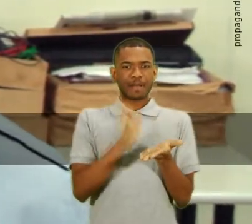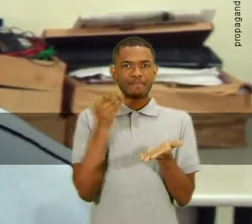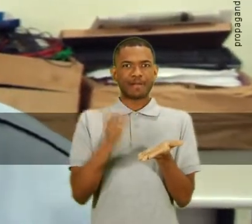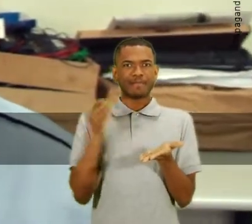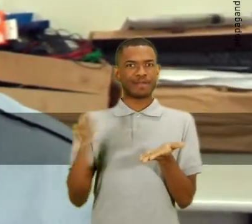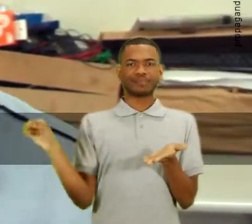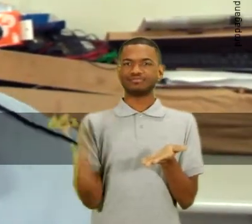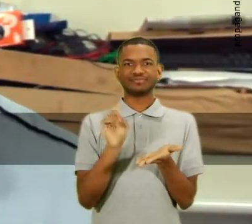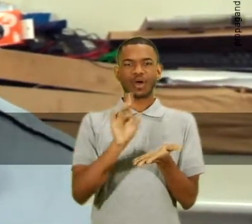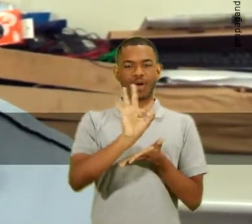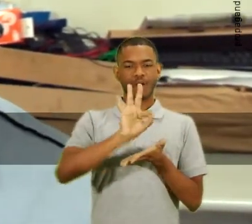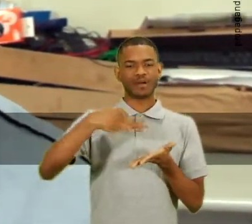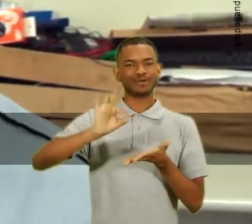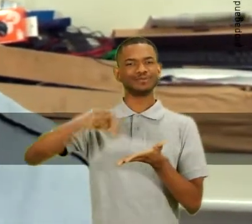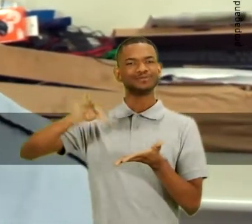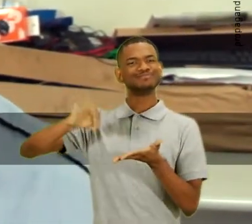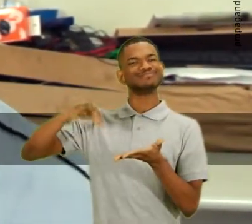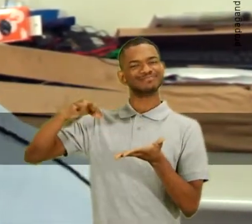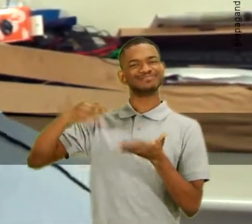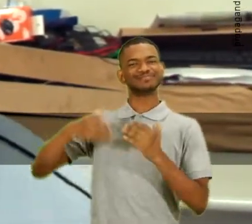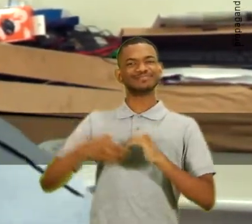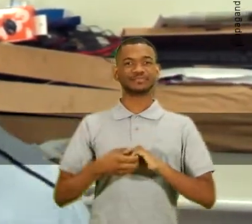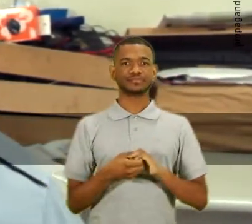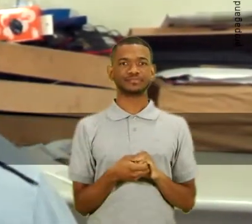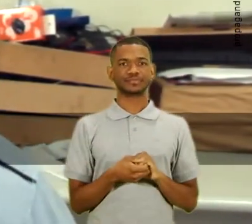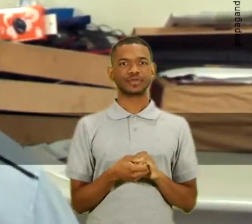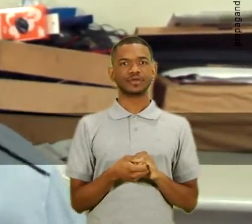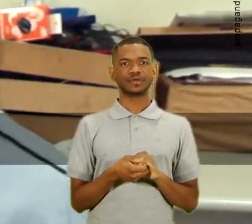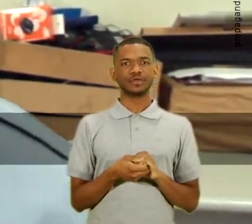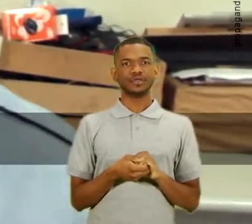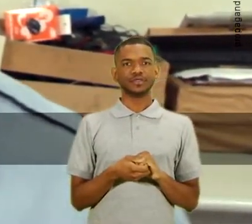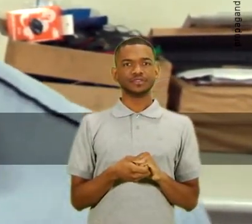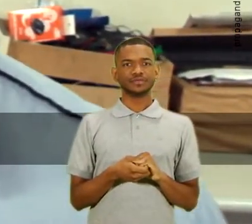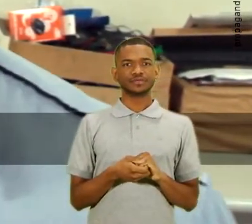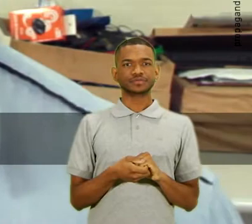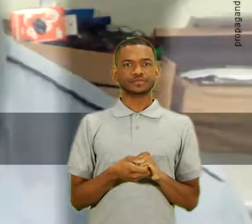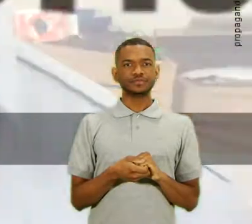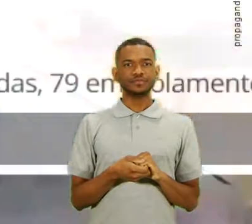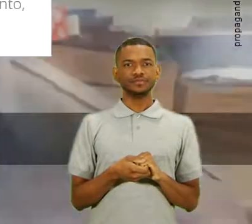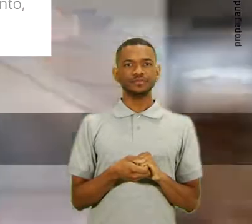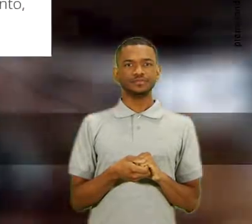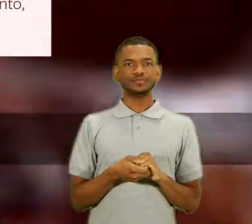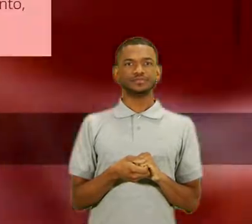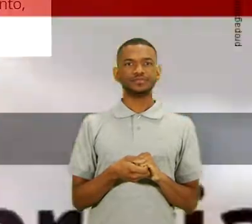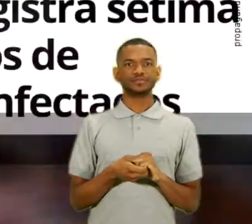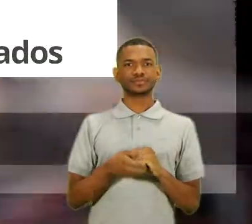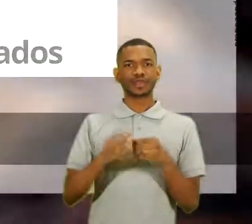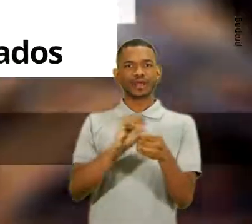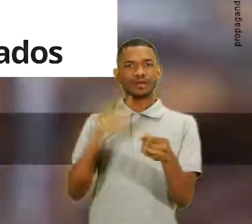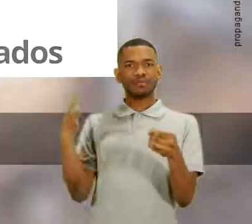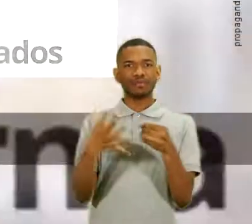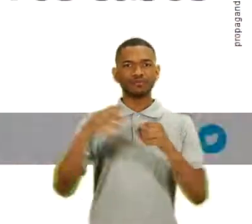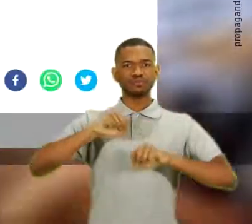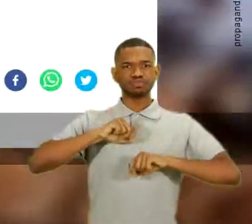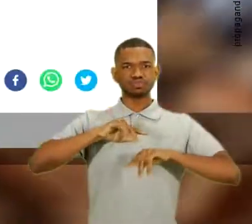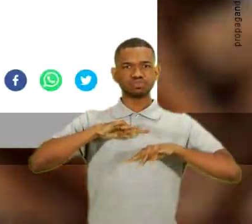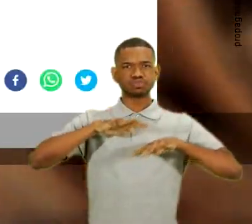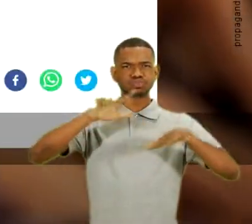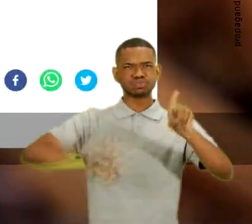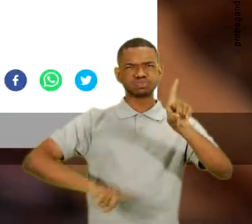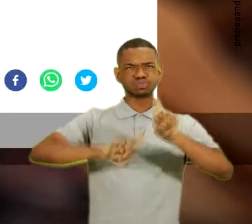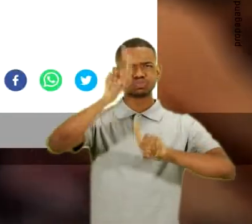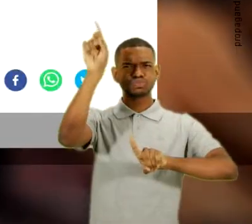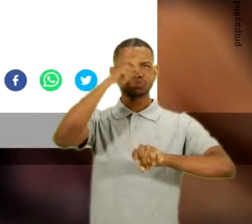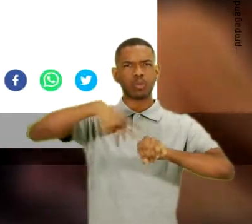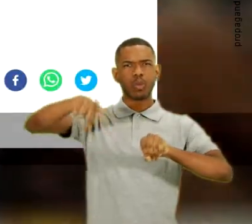muita força para nós que aí eu continuei contratando em vez de demitir os números de casos da doença é